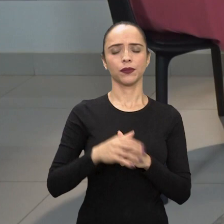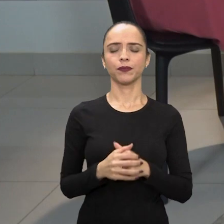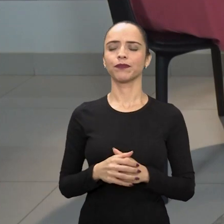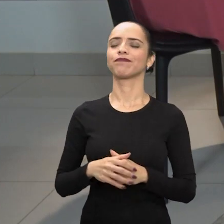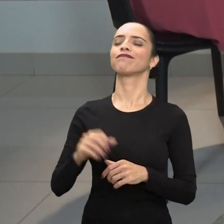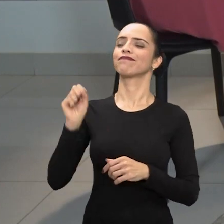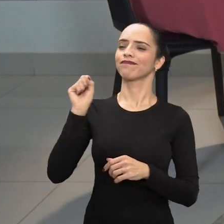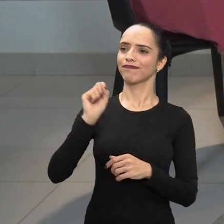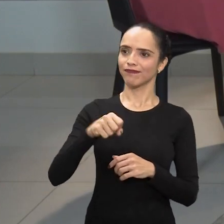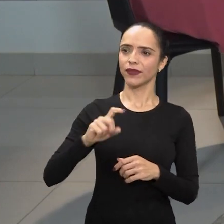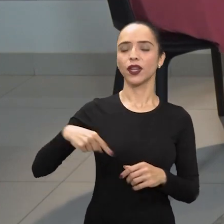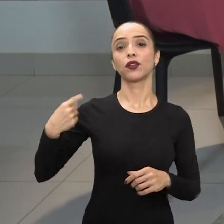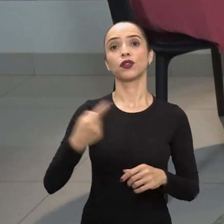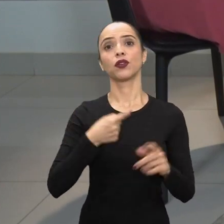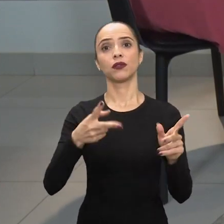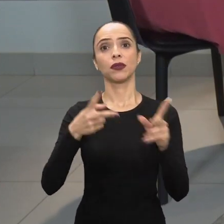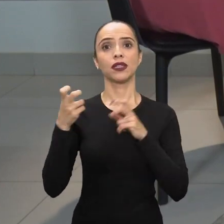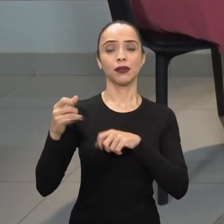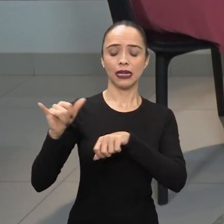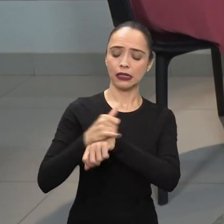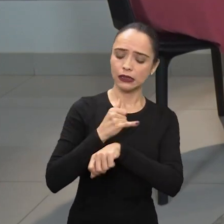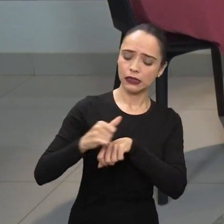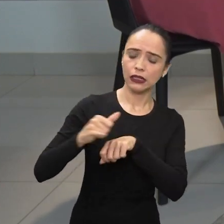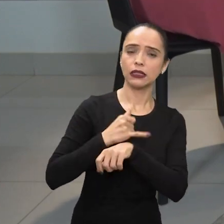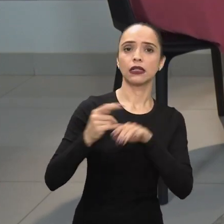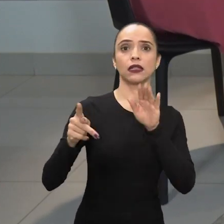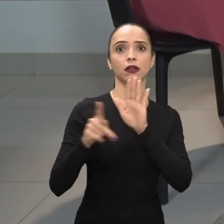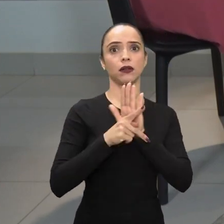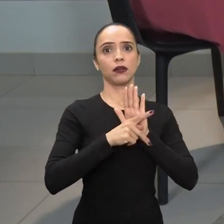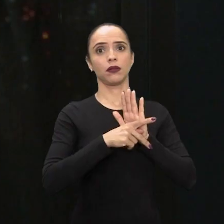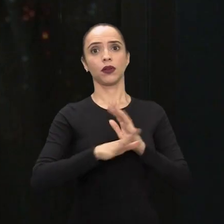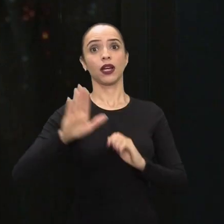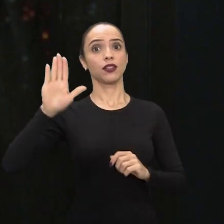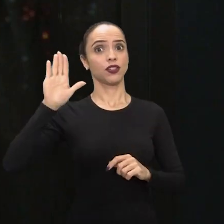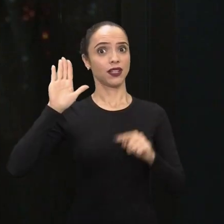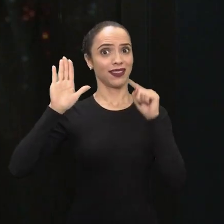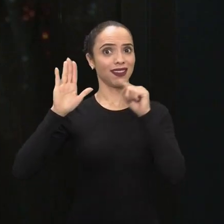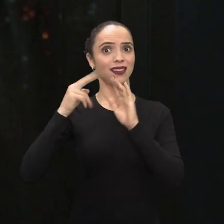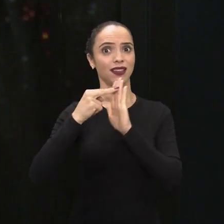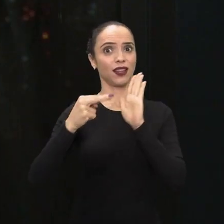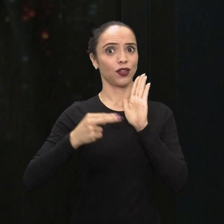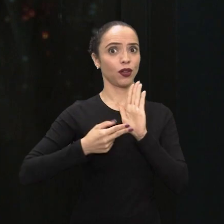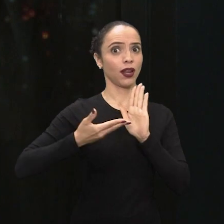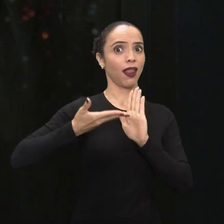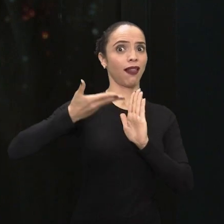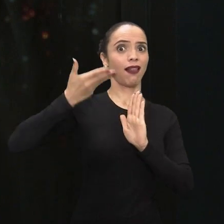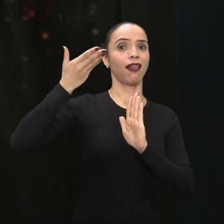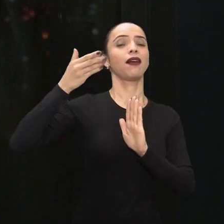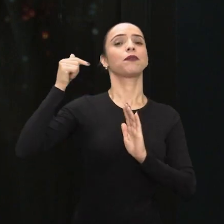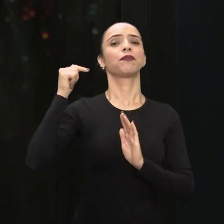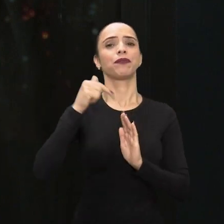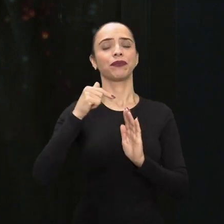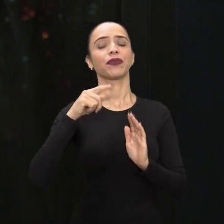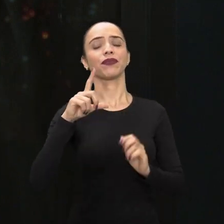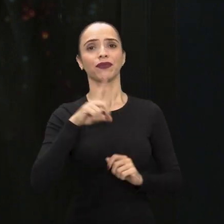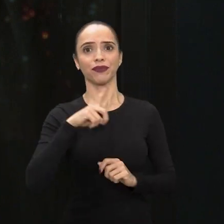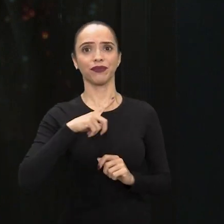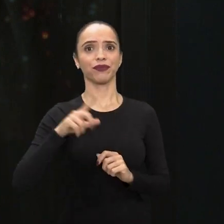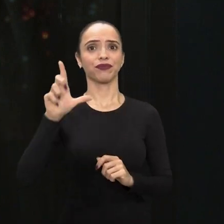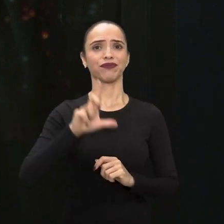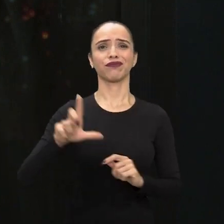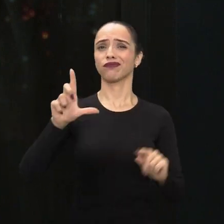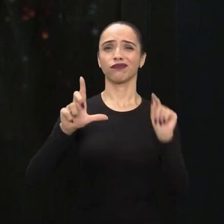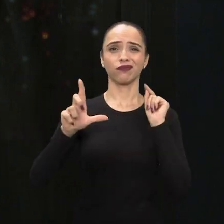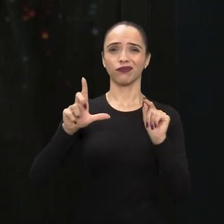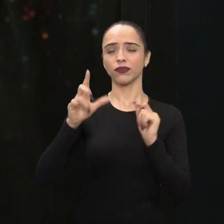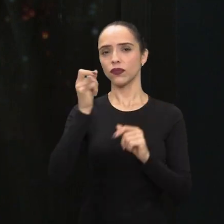a gente observa que os planos eles estrategicamente os candidatos mais bem colocados Como eu disse no início eles reproduzem uma lógica de